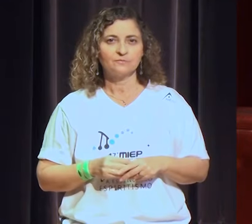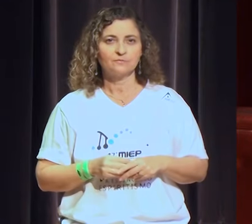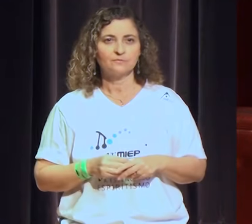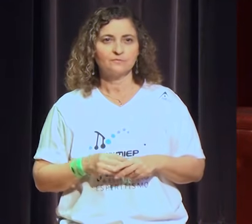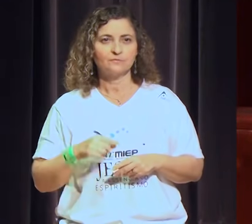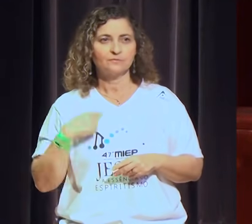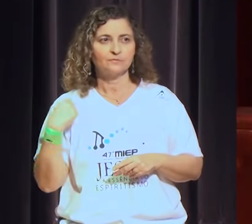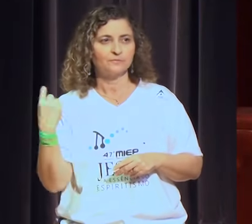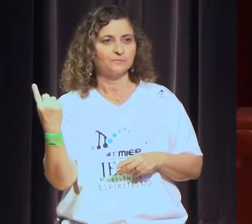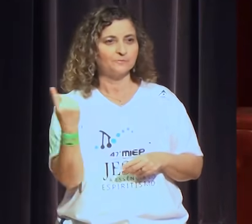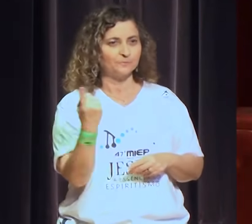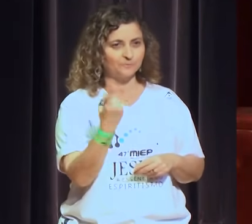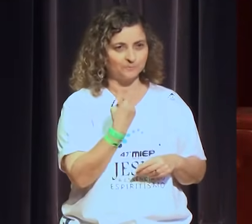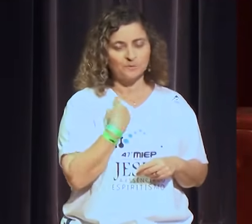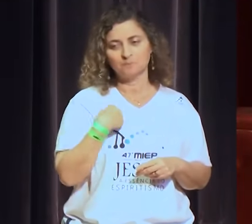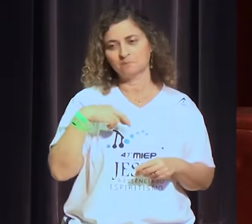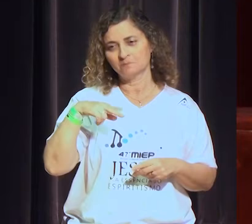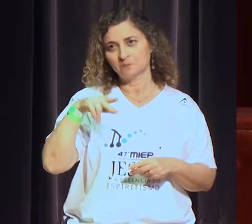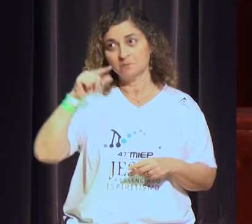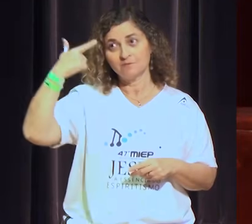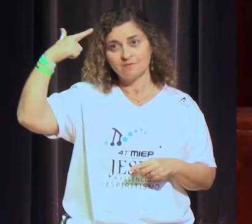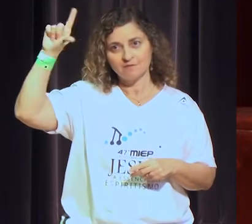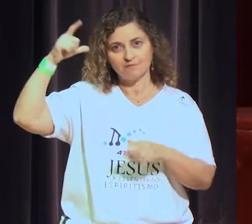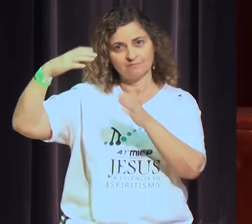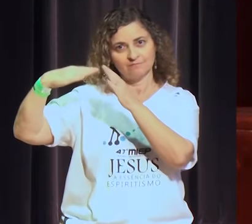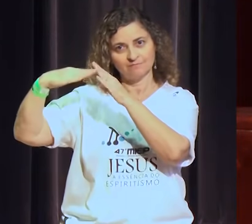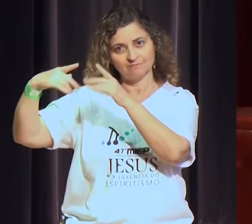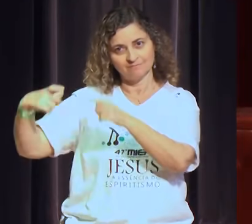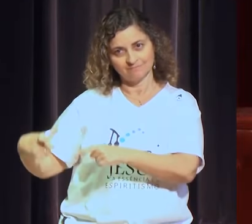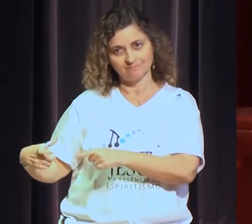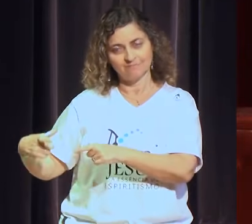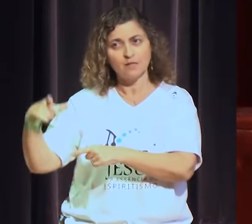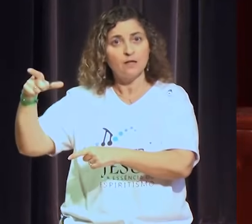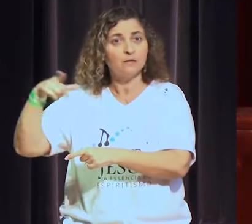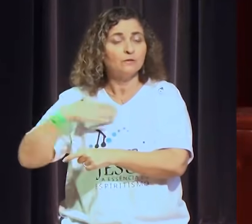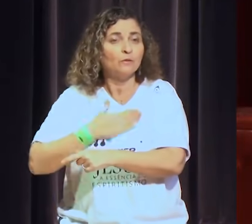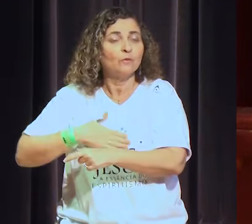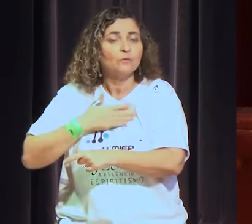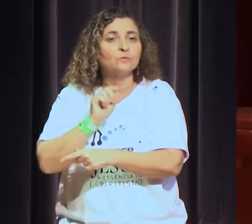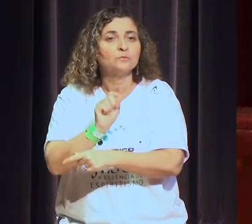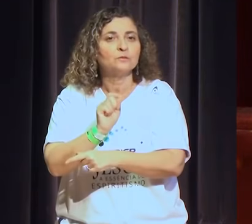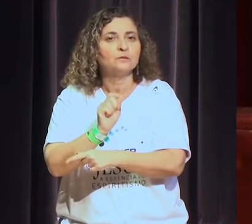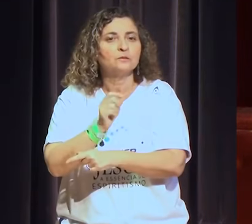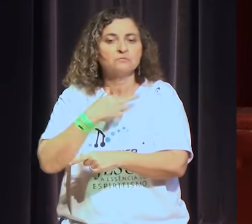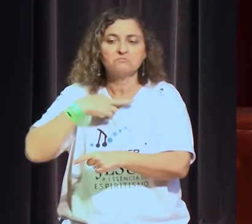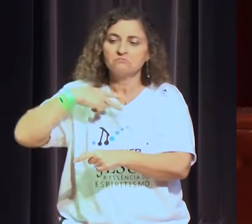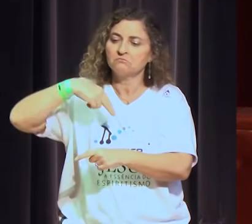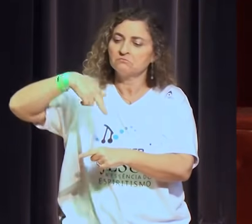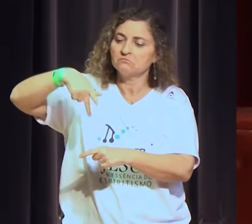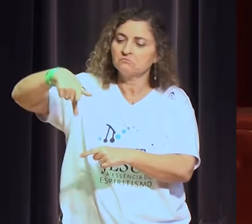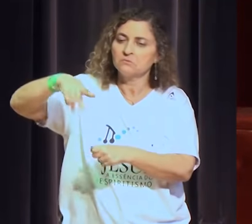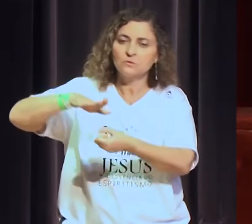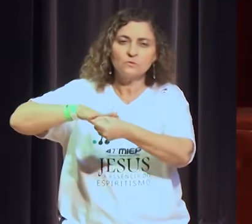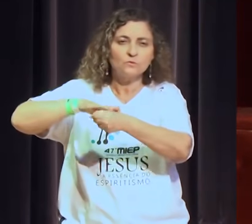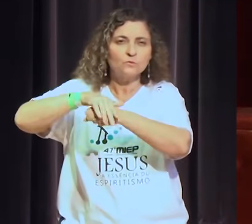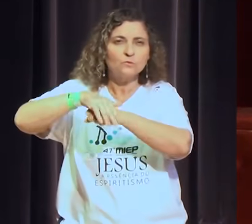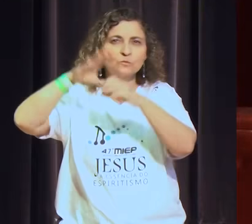Depois eu fui entender, os nossos irmãos daquela área daquela região. Sabe o que eles gostam de